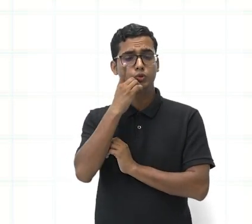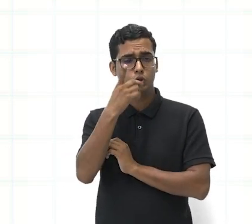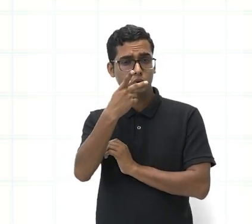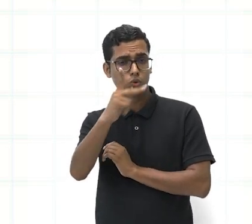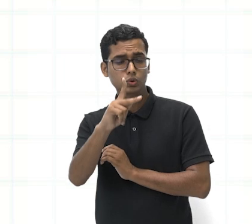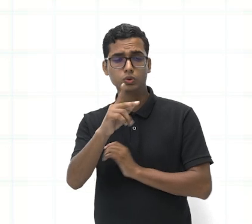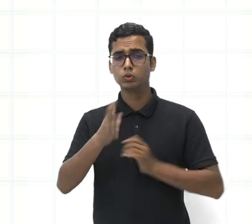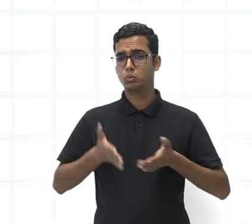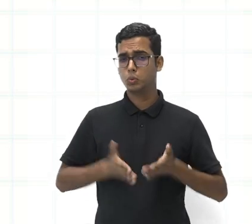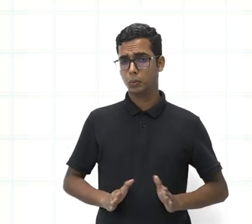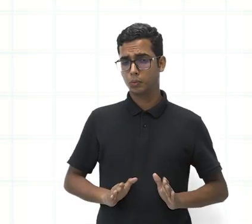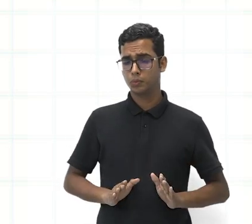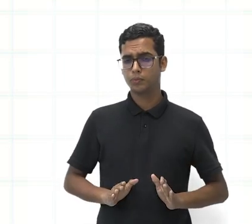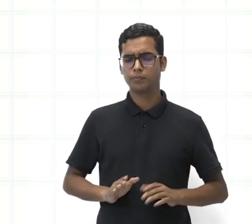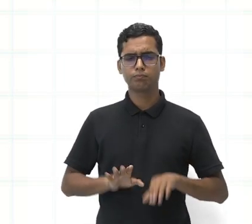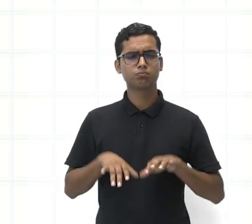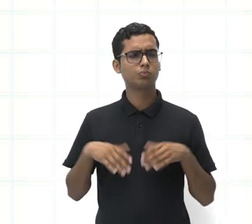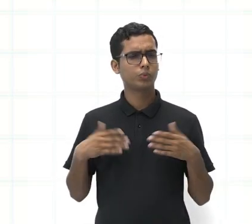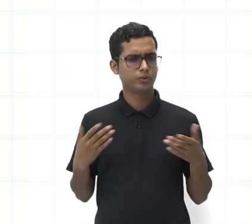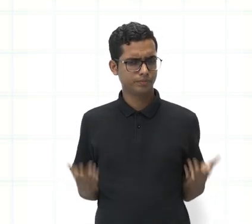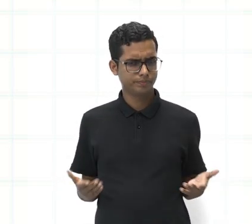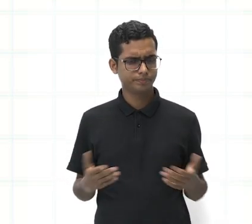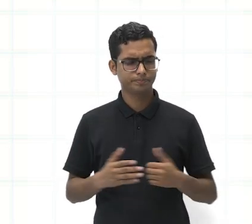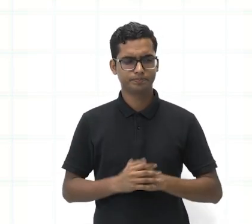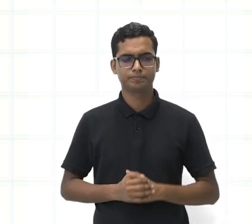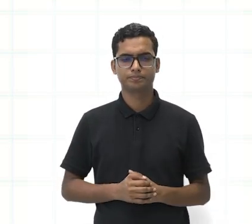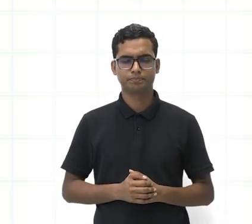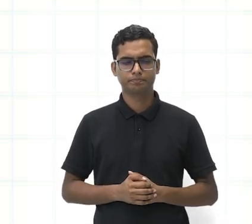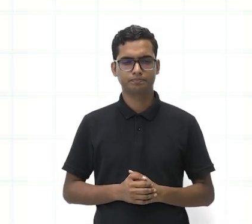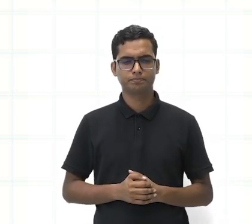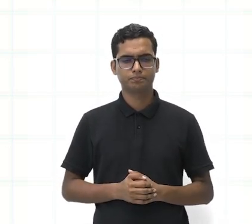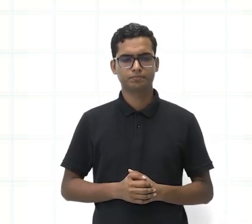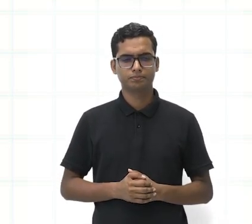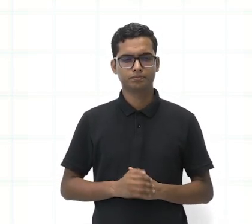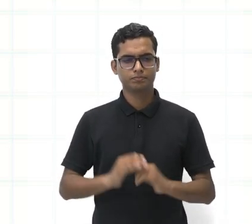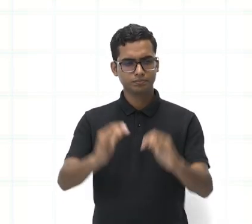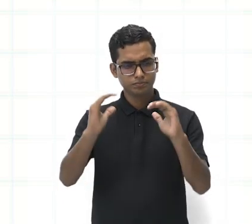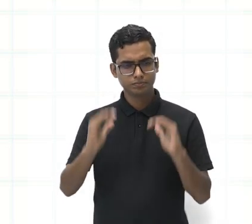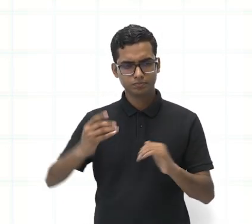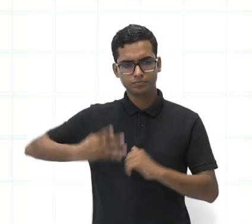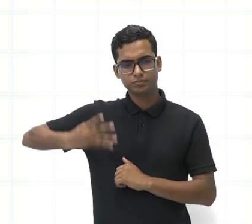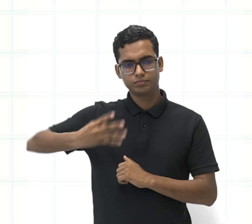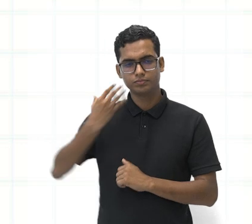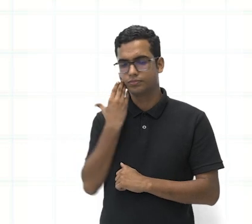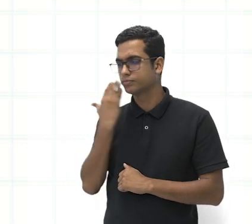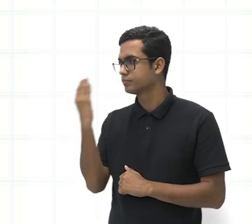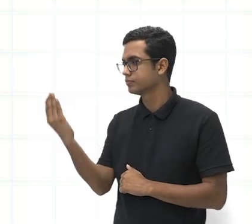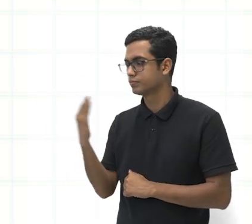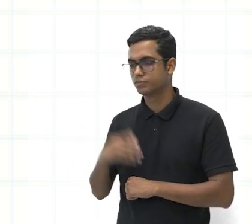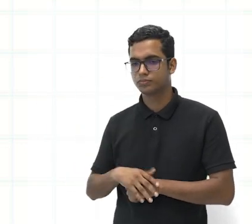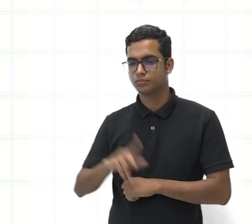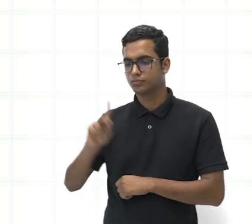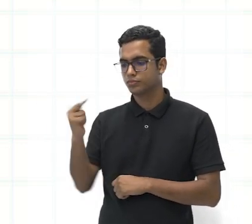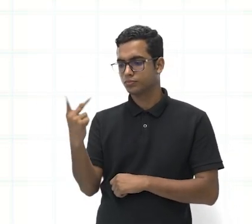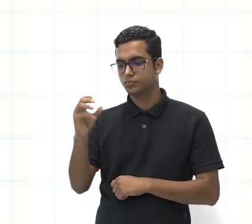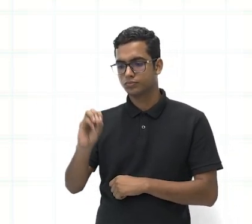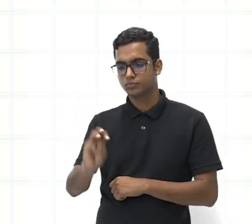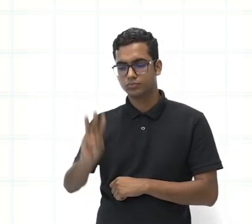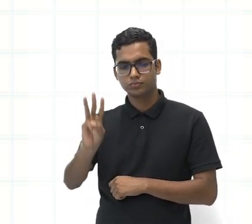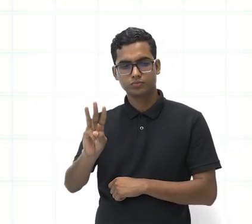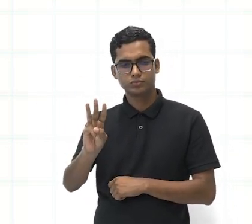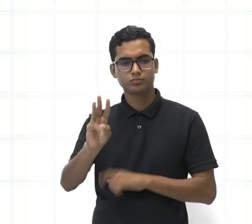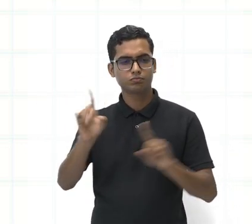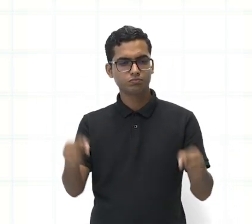outra forma de pergunta. Aí eu tenho how old are you? Old, então, é relativo à idade,